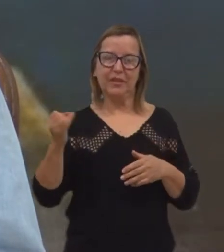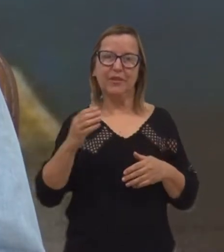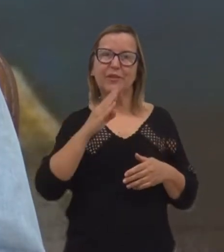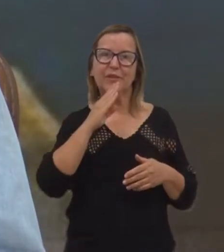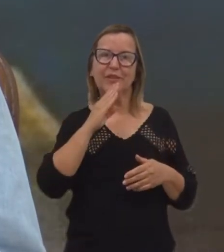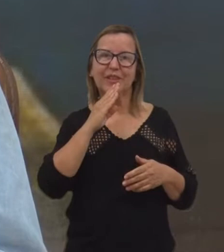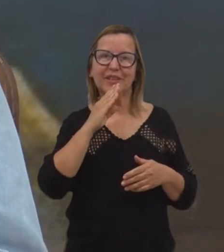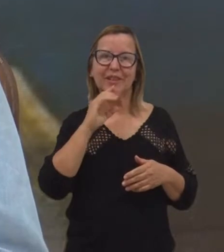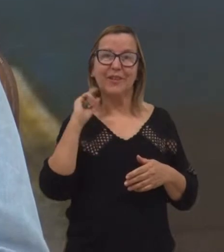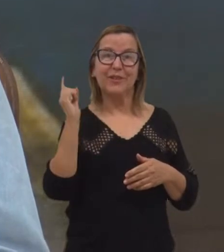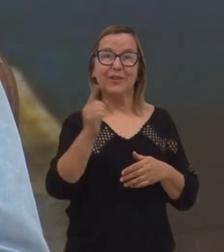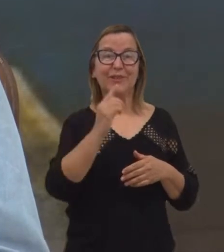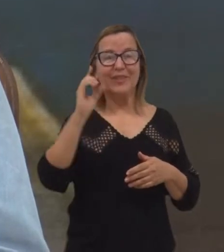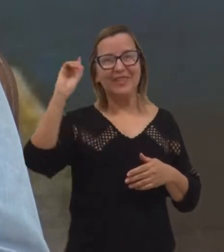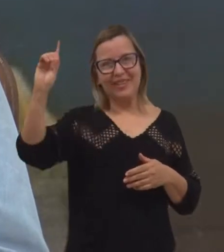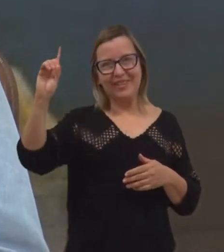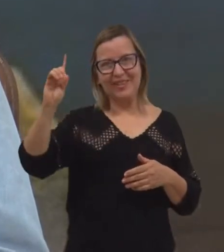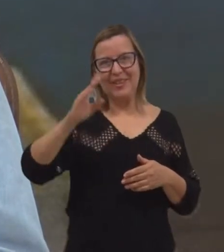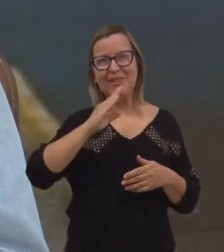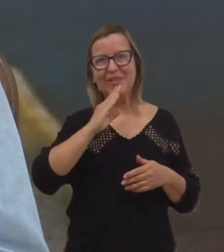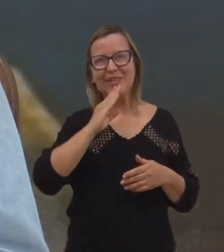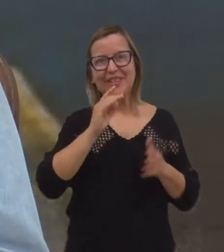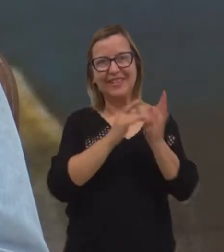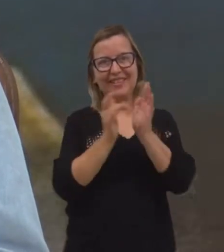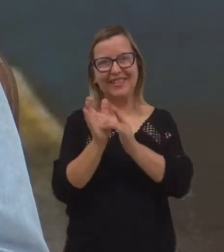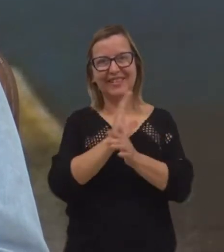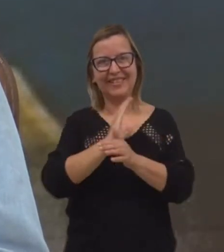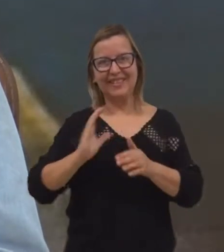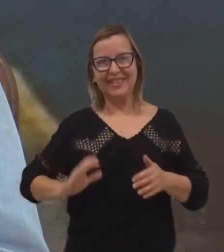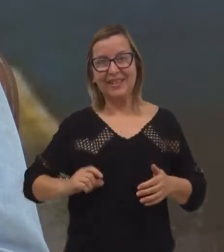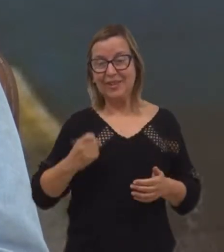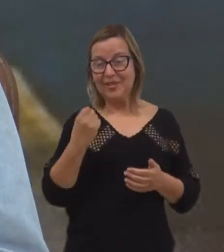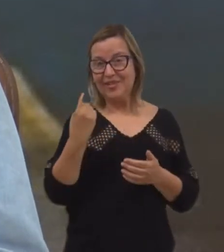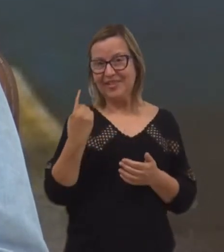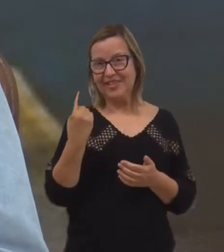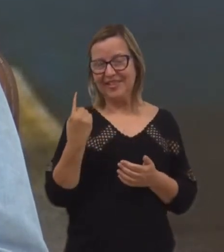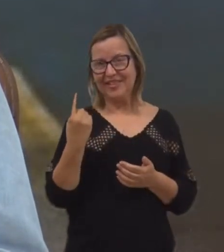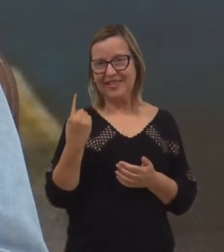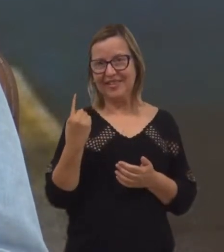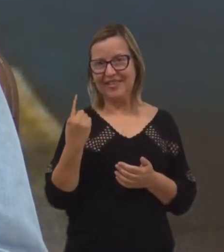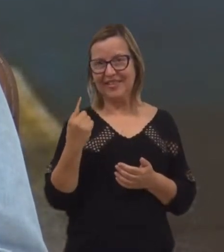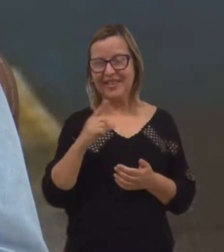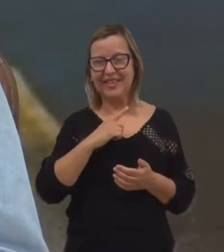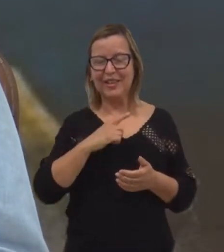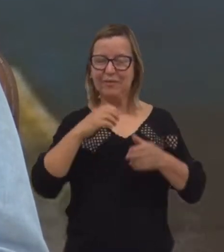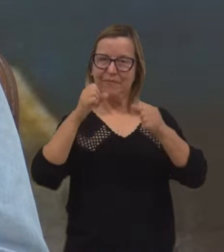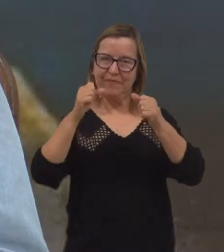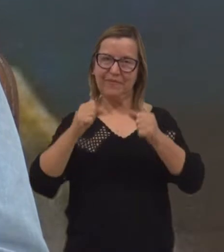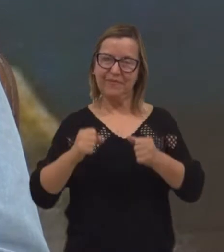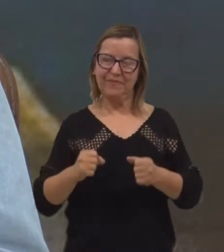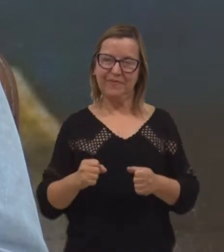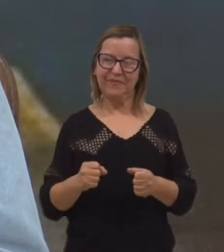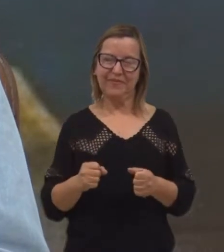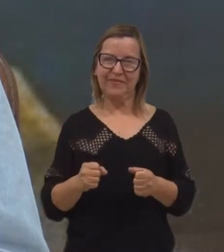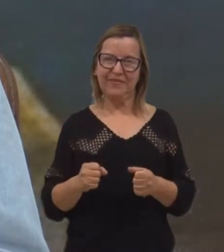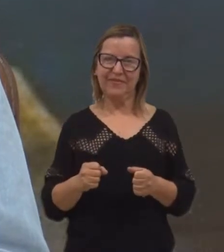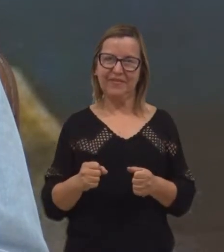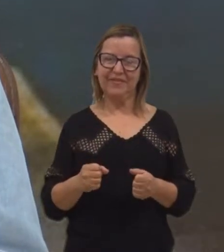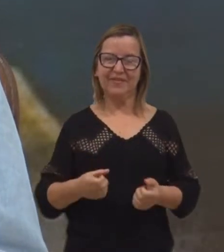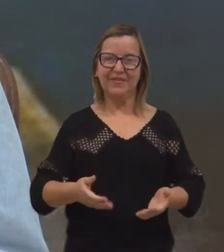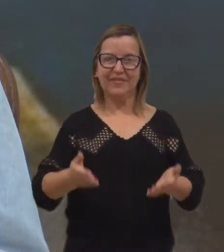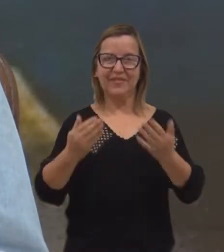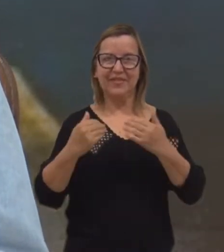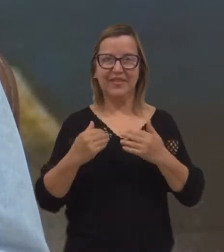Jesus Cristo, o único que tem o poder de nos